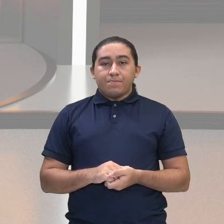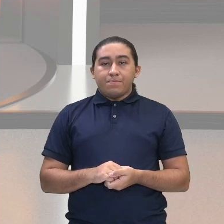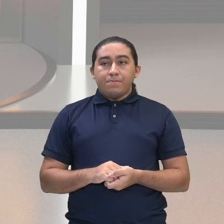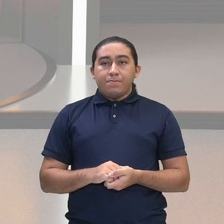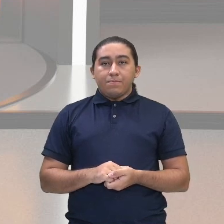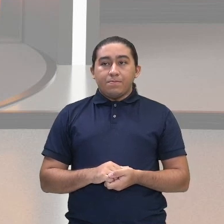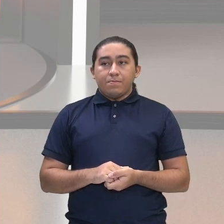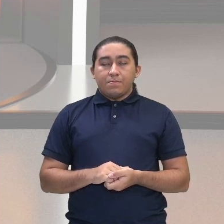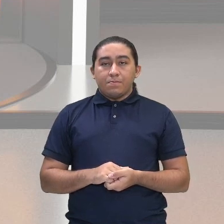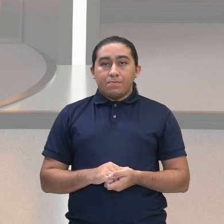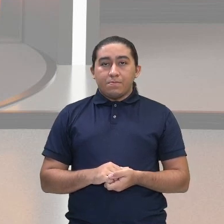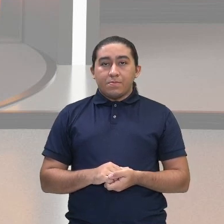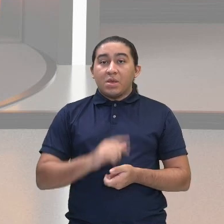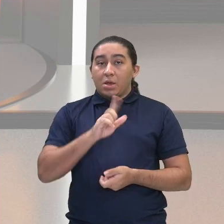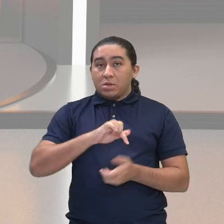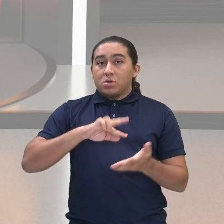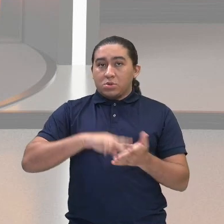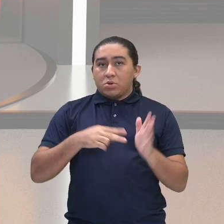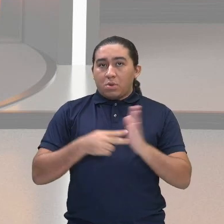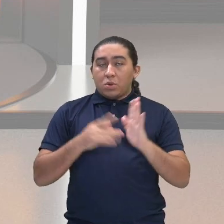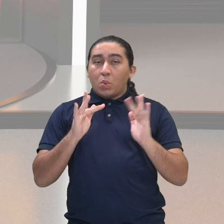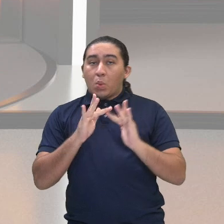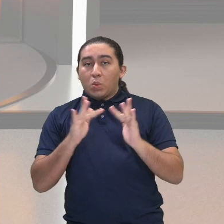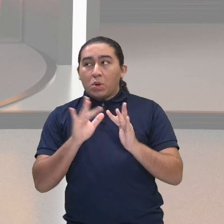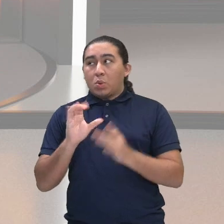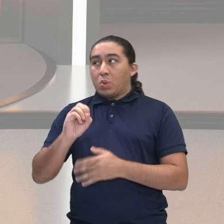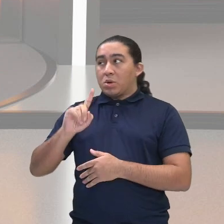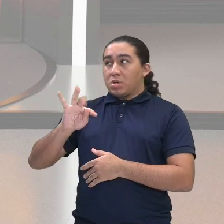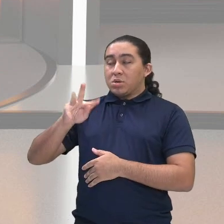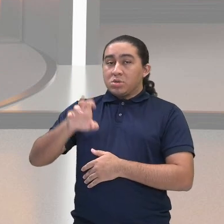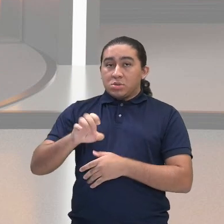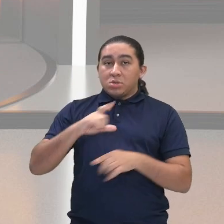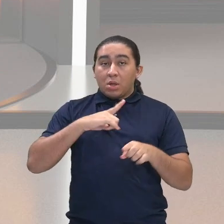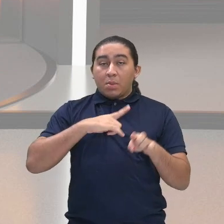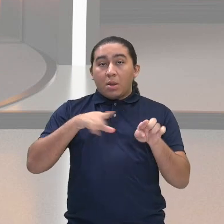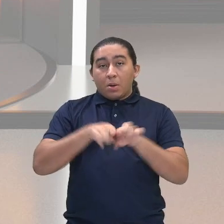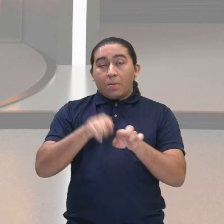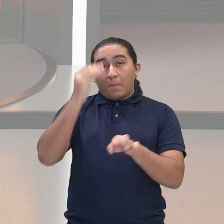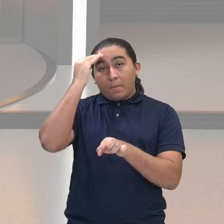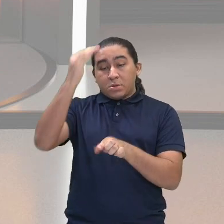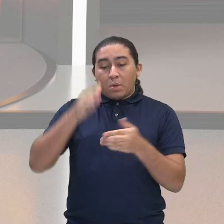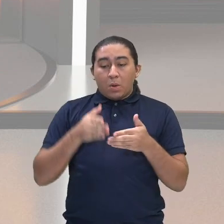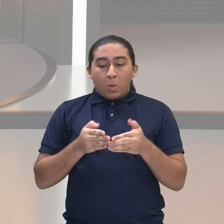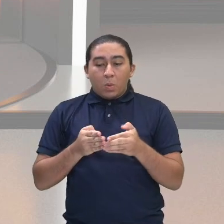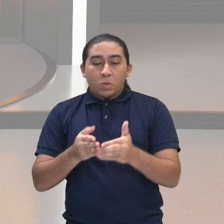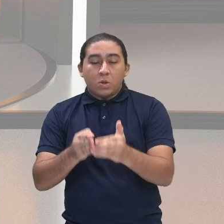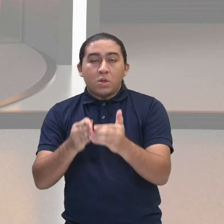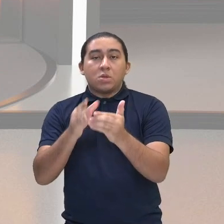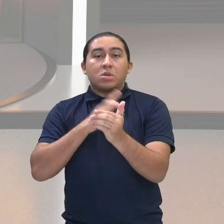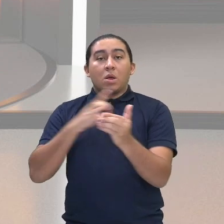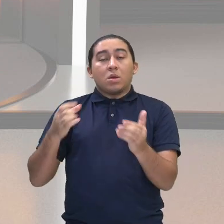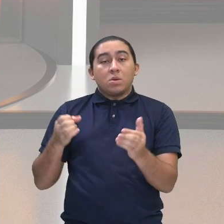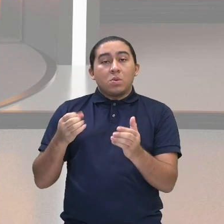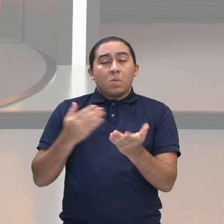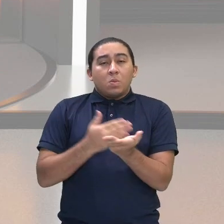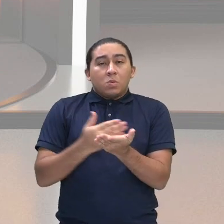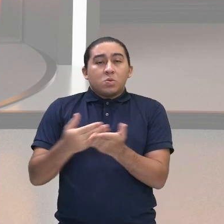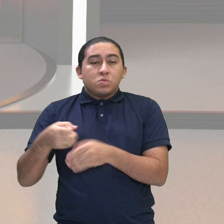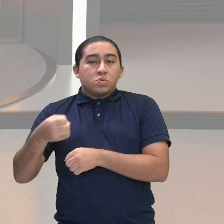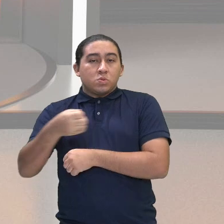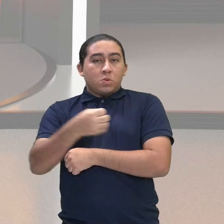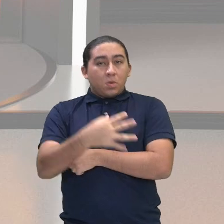o contato com o Oriente, especialmente através das cruzadas, reintroduziu produtos de luxo e conhecimentos